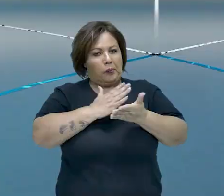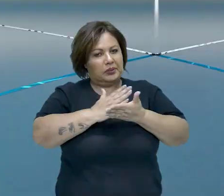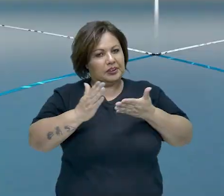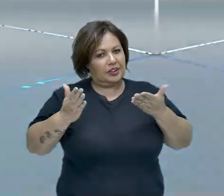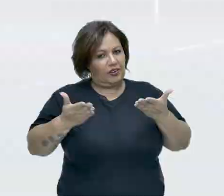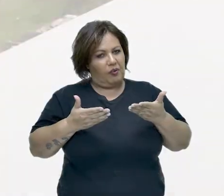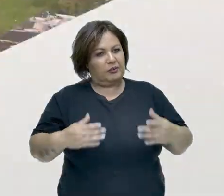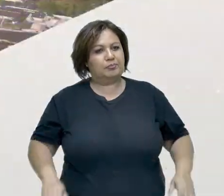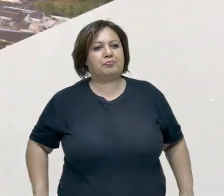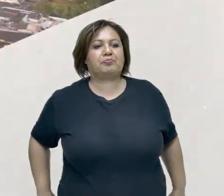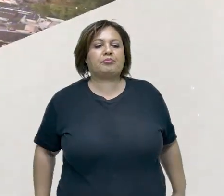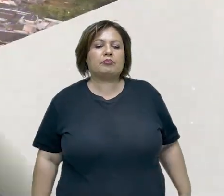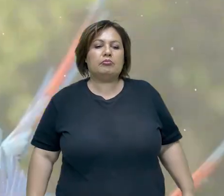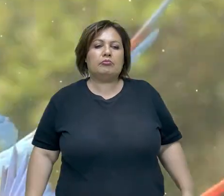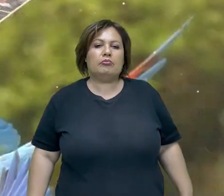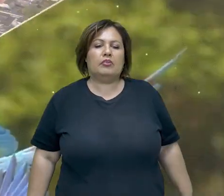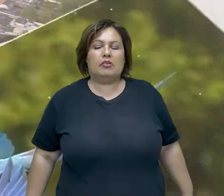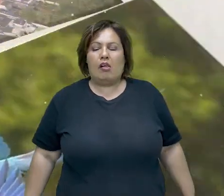Vem comigo.